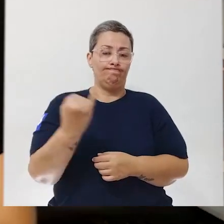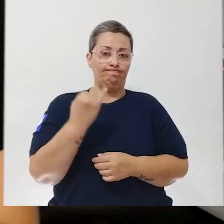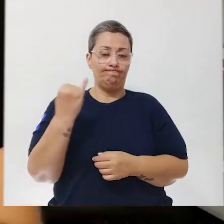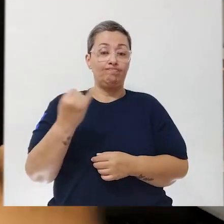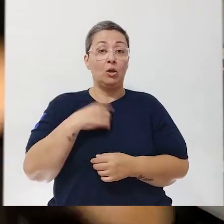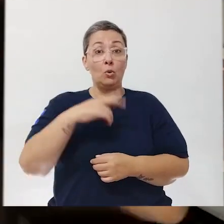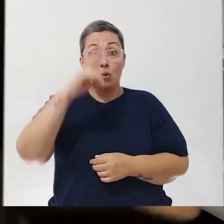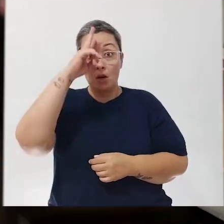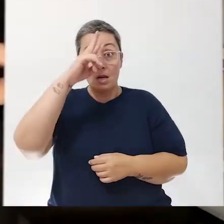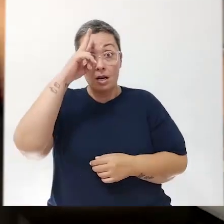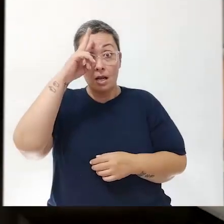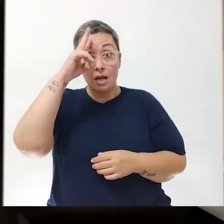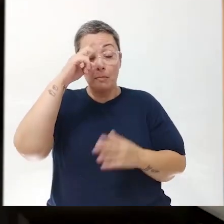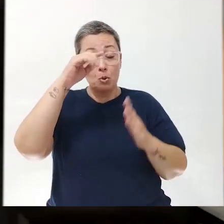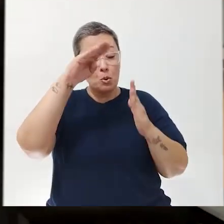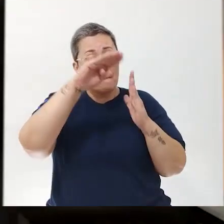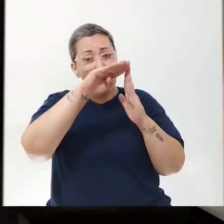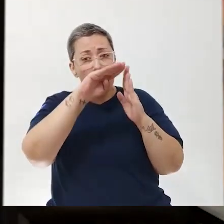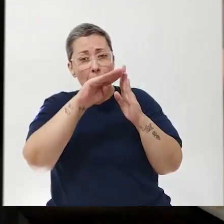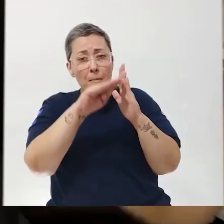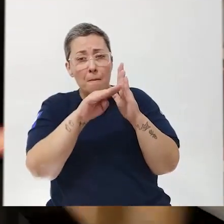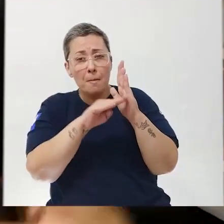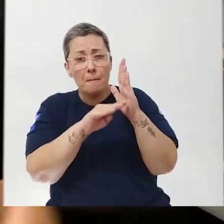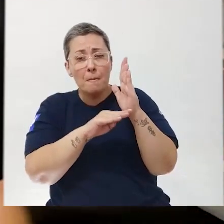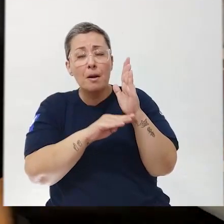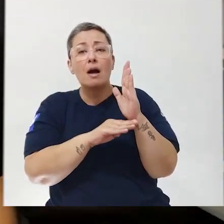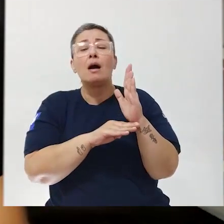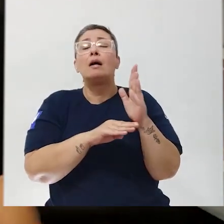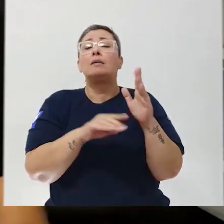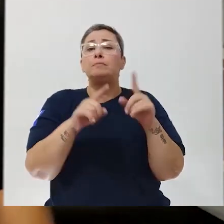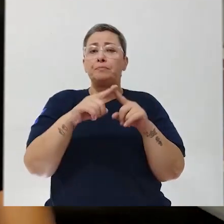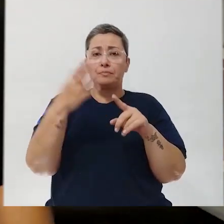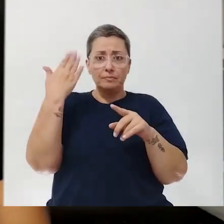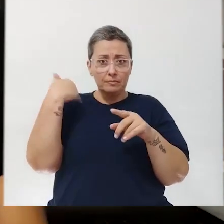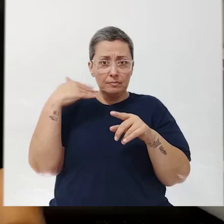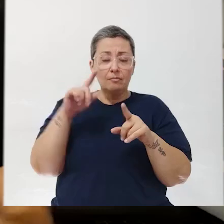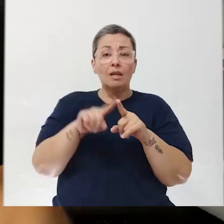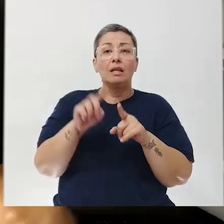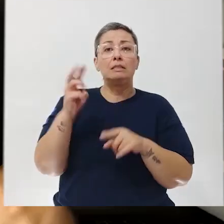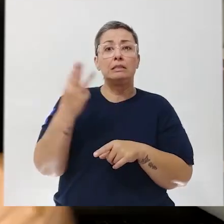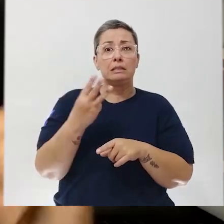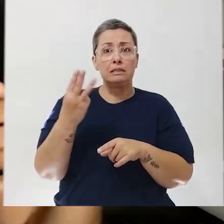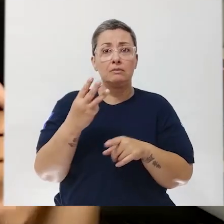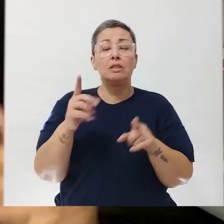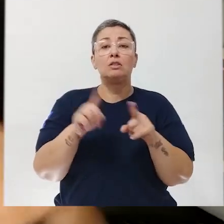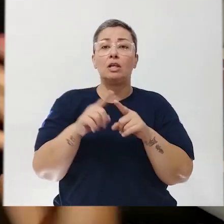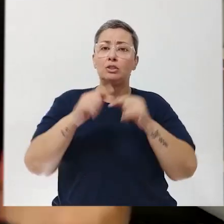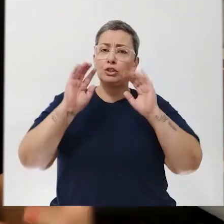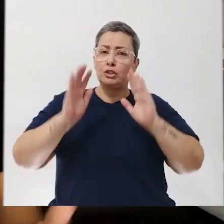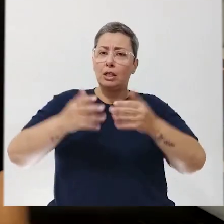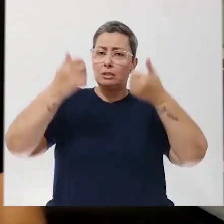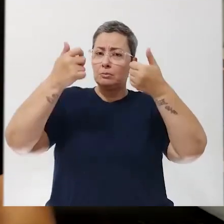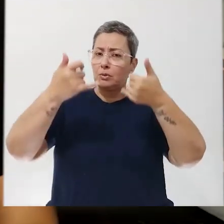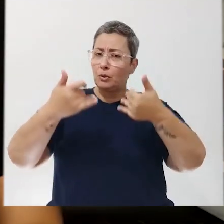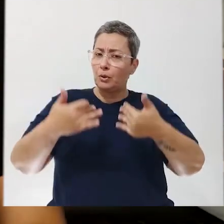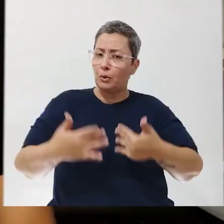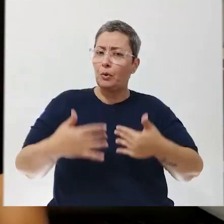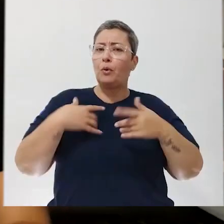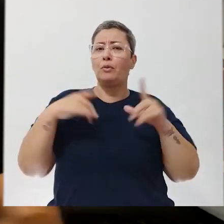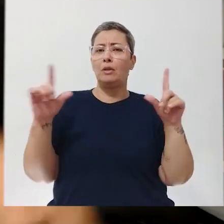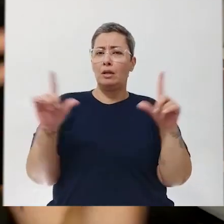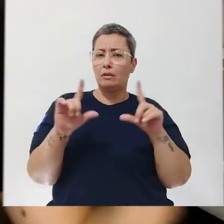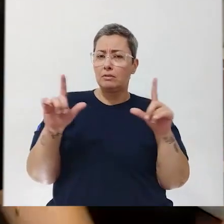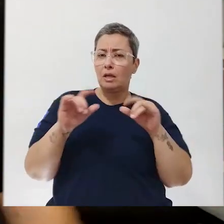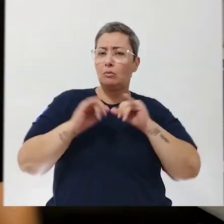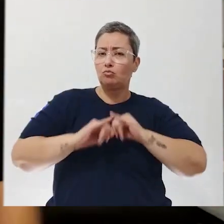pouco. Então lembre-se de todos aqueles protocolos que a gente falou, né, no programa passado e que a gente tem conversado bastante, você tem visto